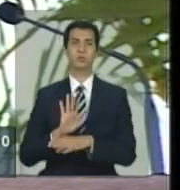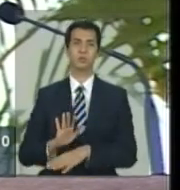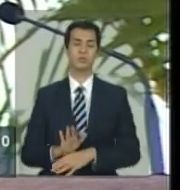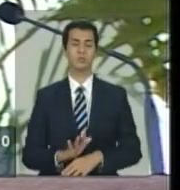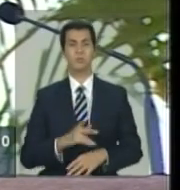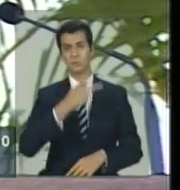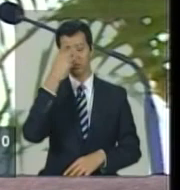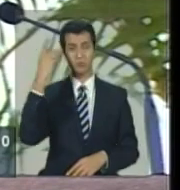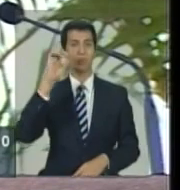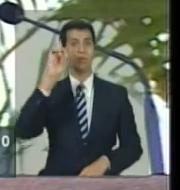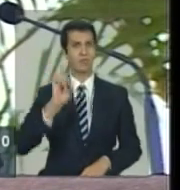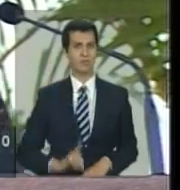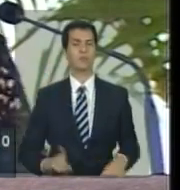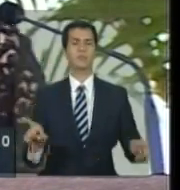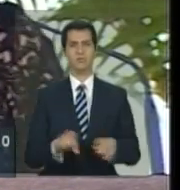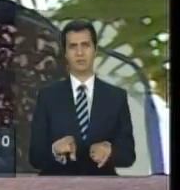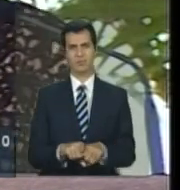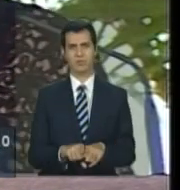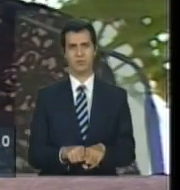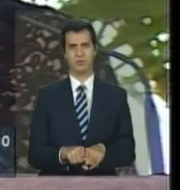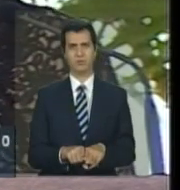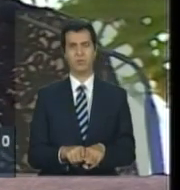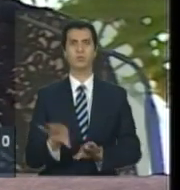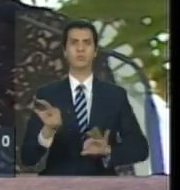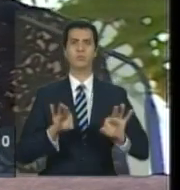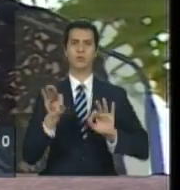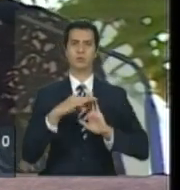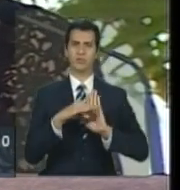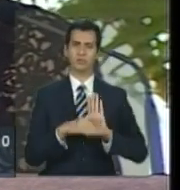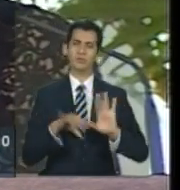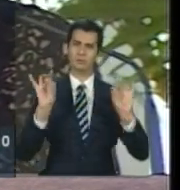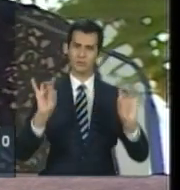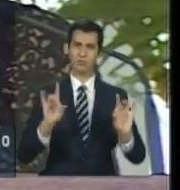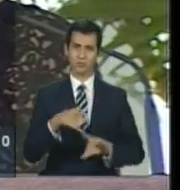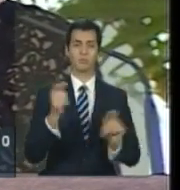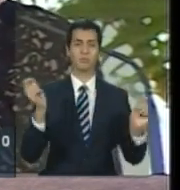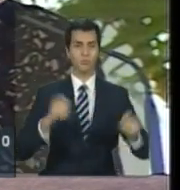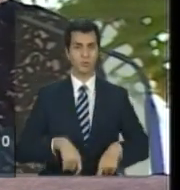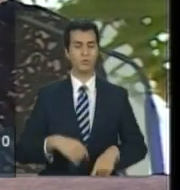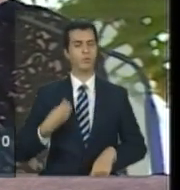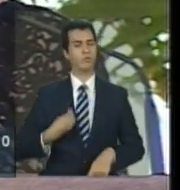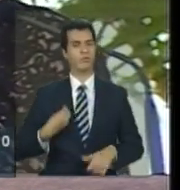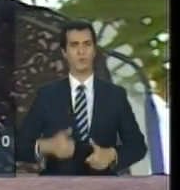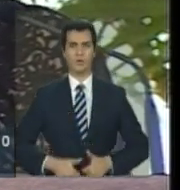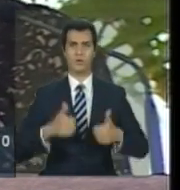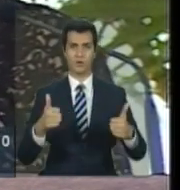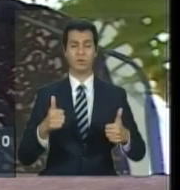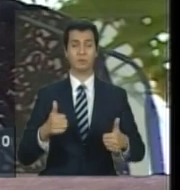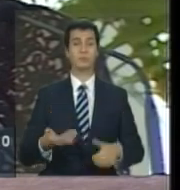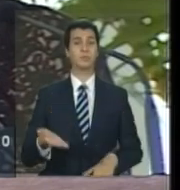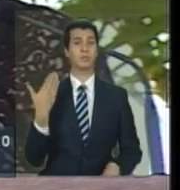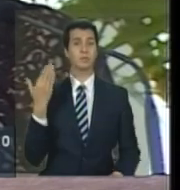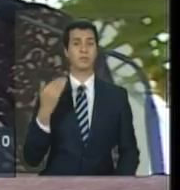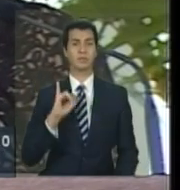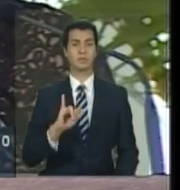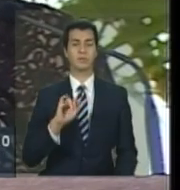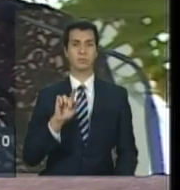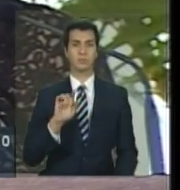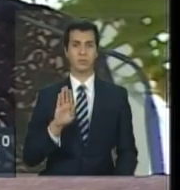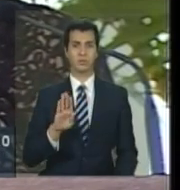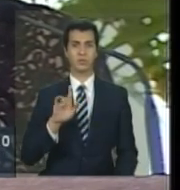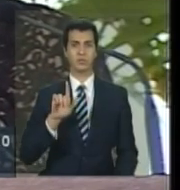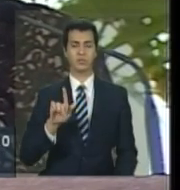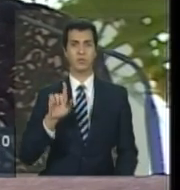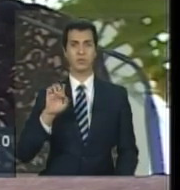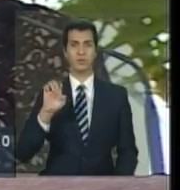com deficiência para que tenham uma vida plena. Aliás, o IBGE calculou que, de